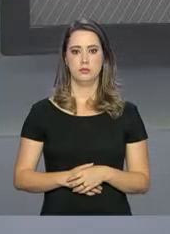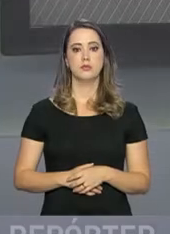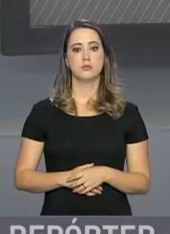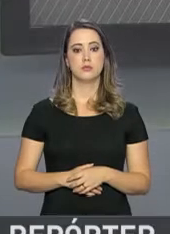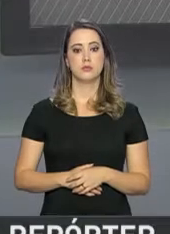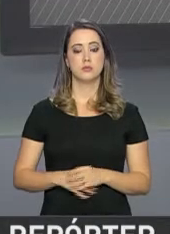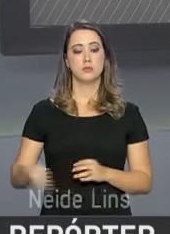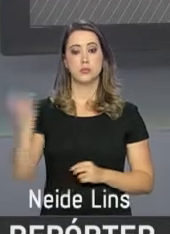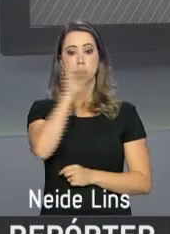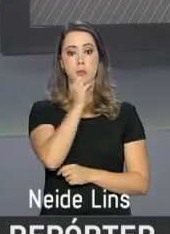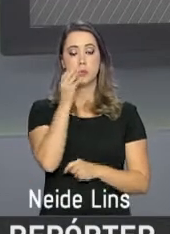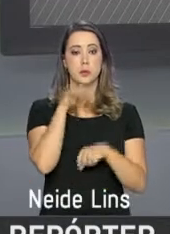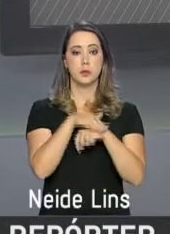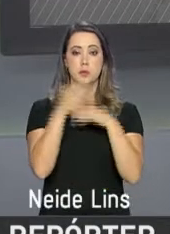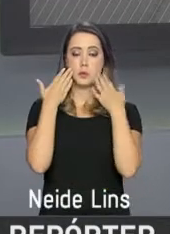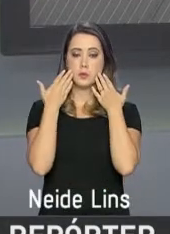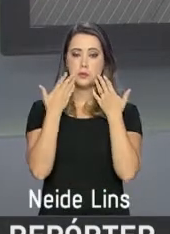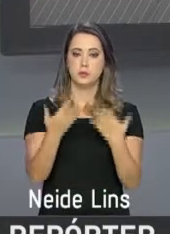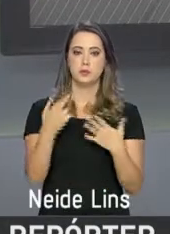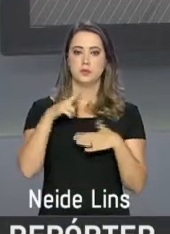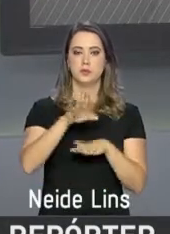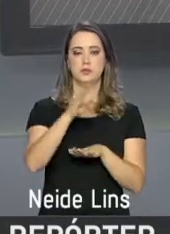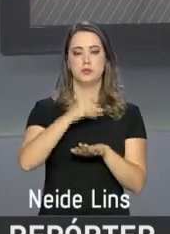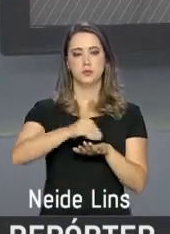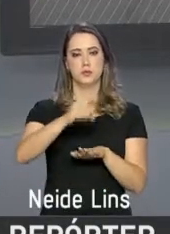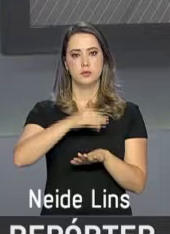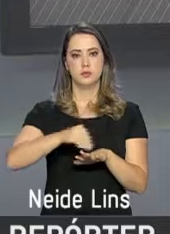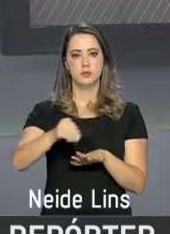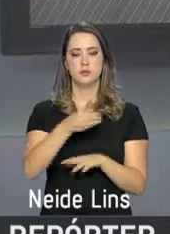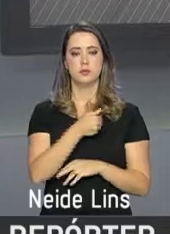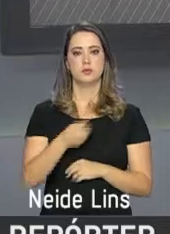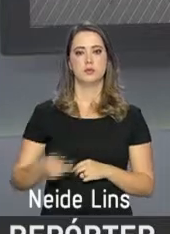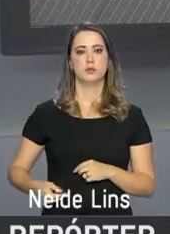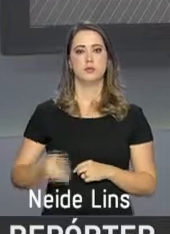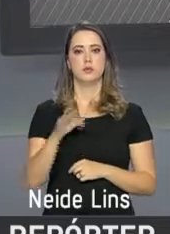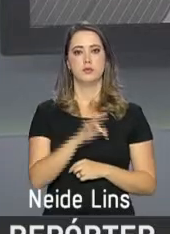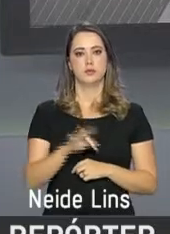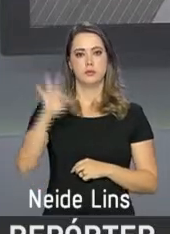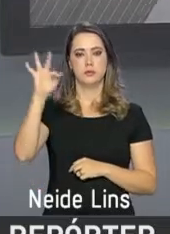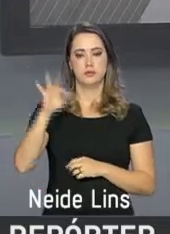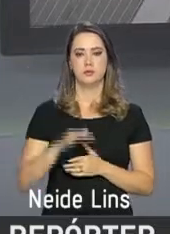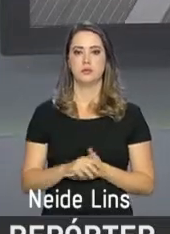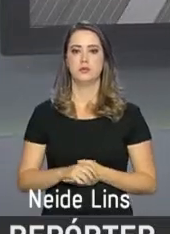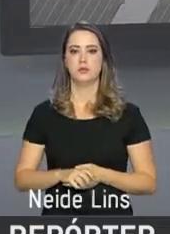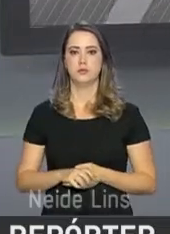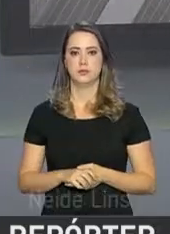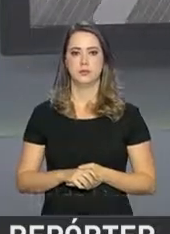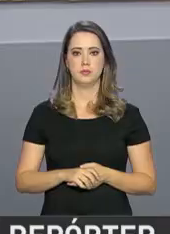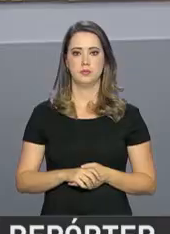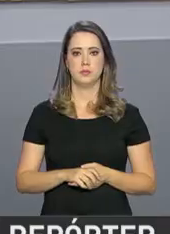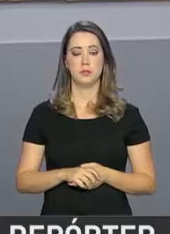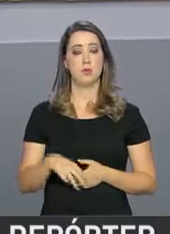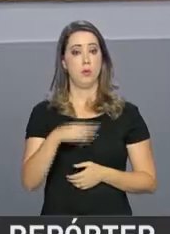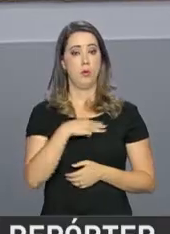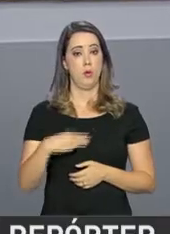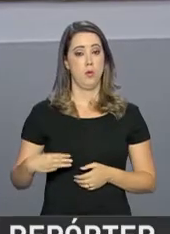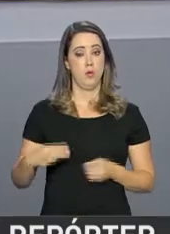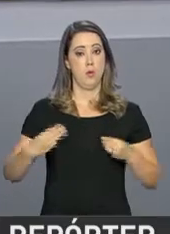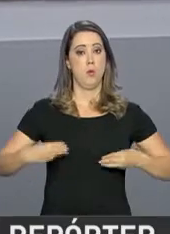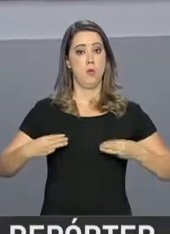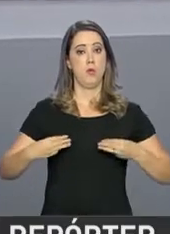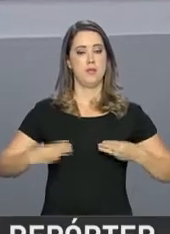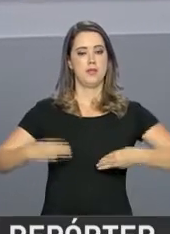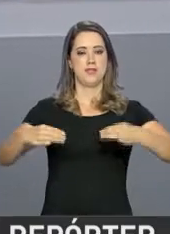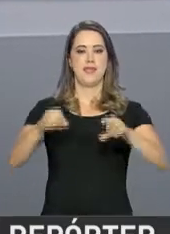olá boa noite começa agora mais uma edição do repórter nbr com as notícias do governo federal o ministério da educação